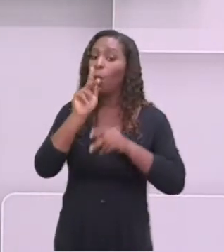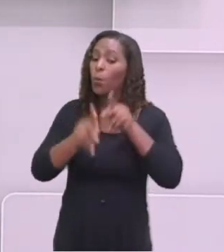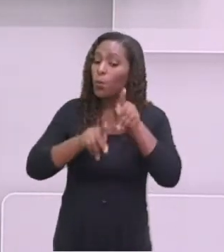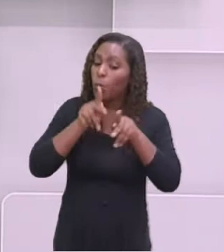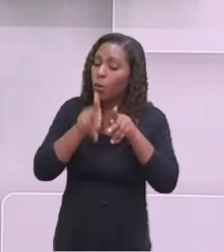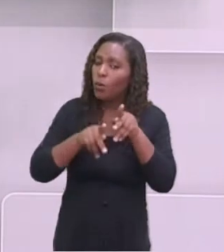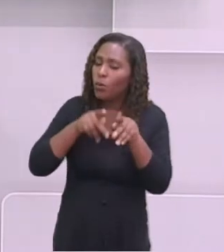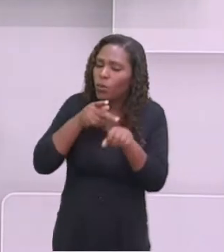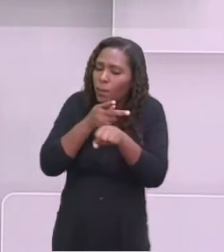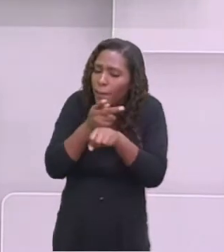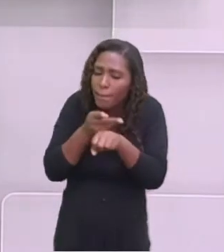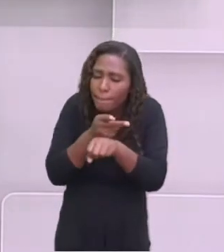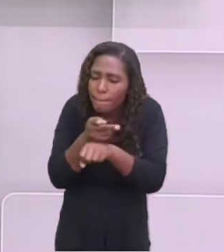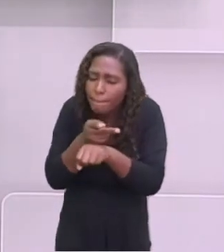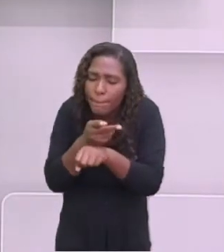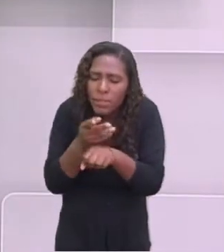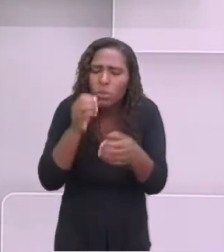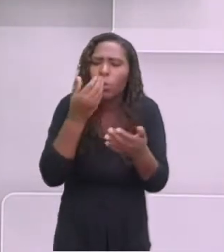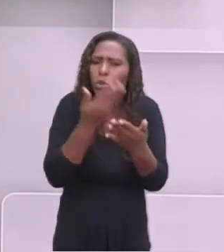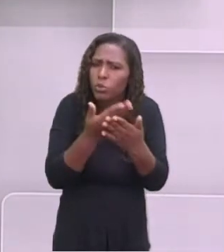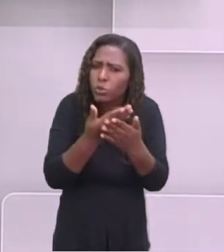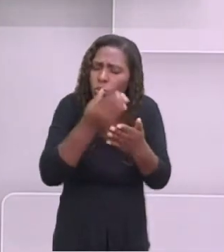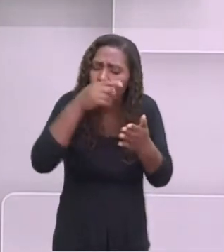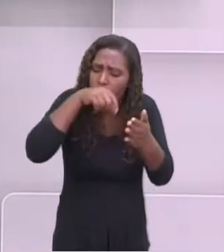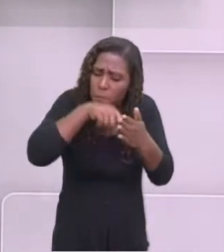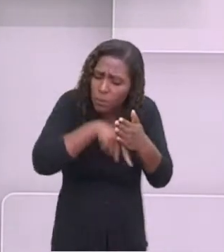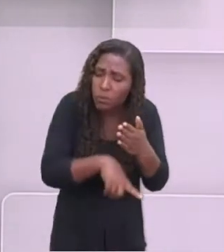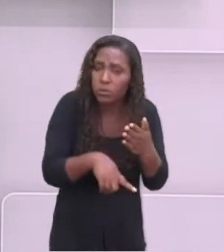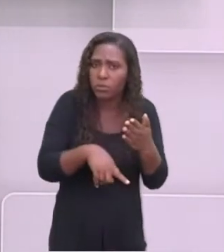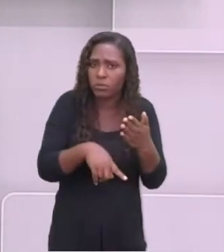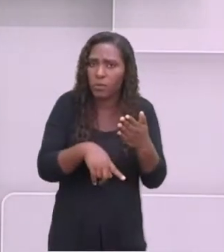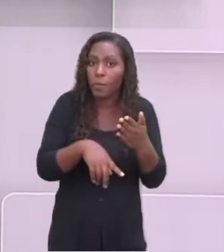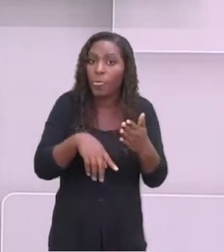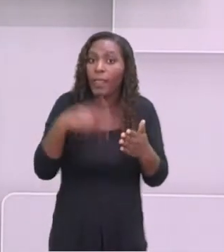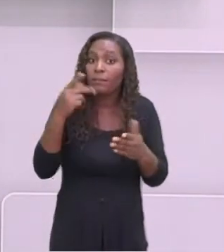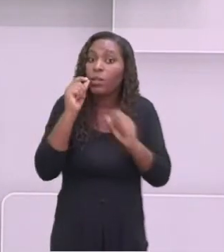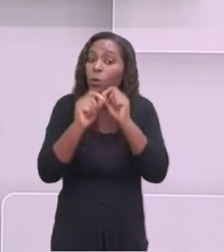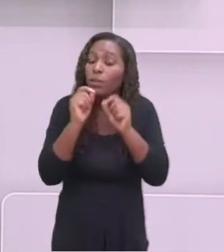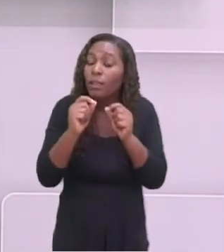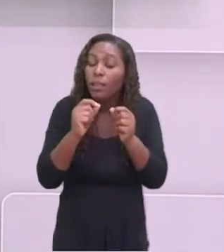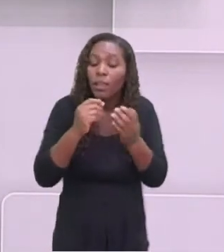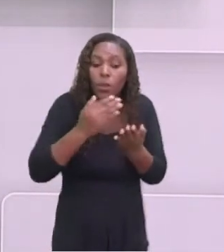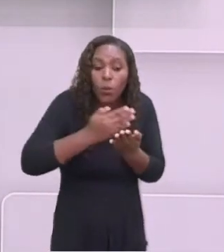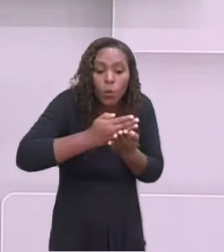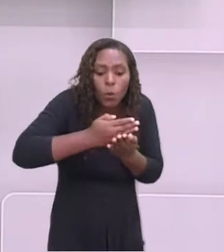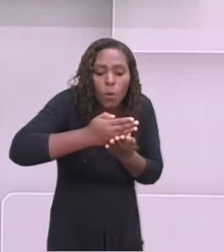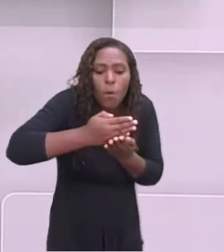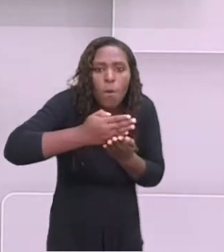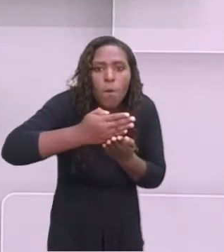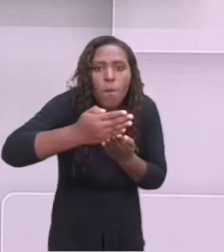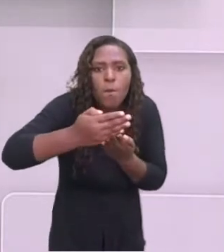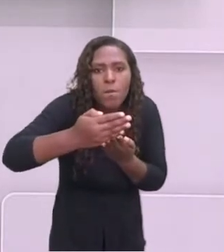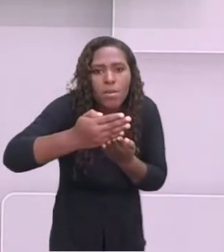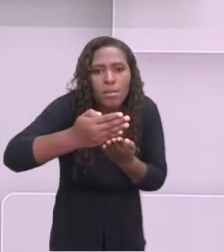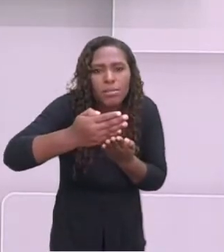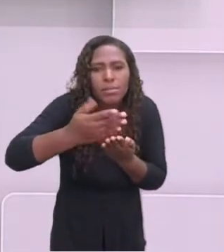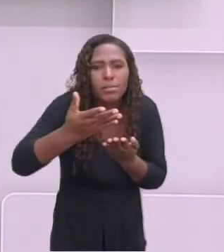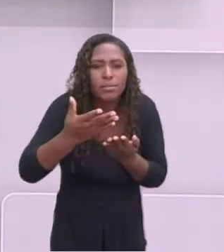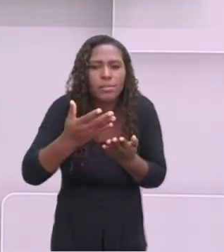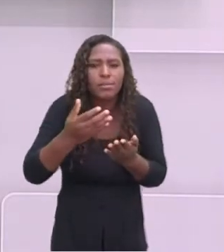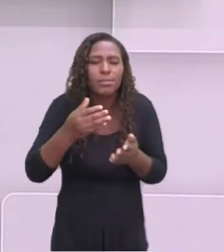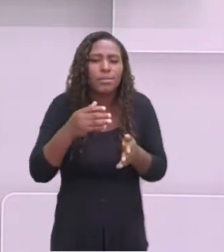que compreendem que o início do processo da colonização portuguesa foi um desencontro de